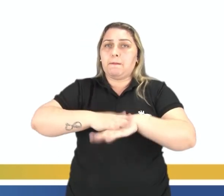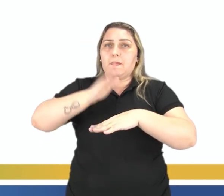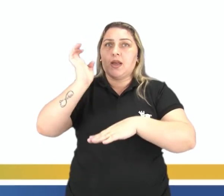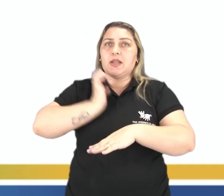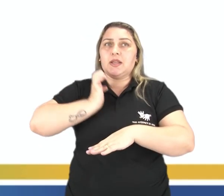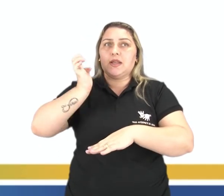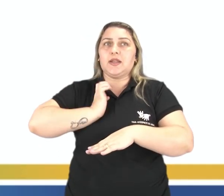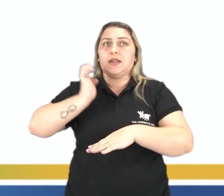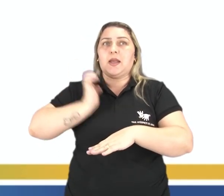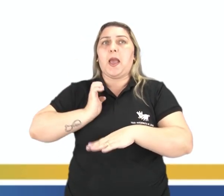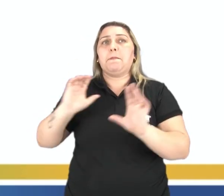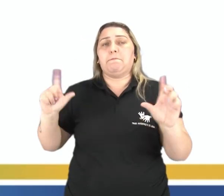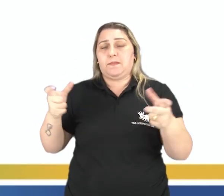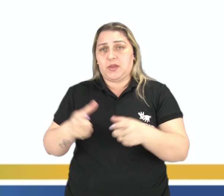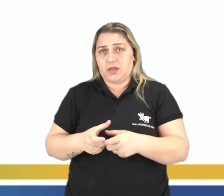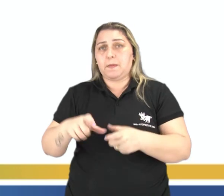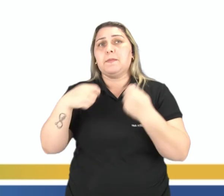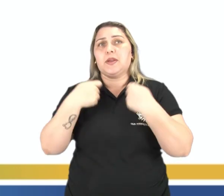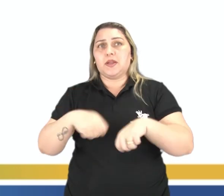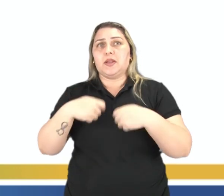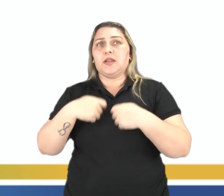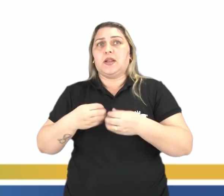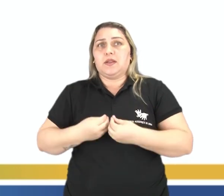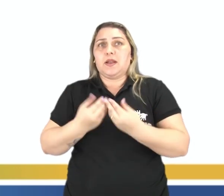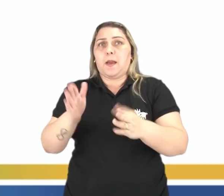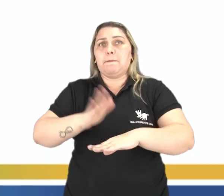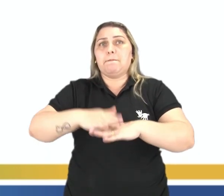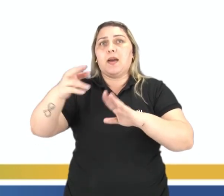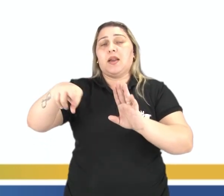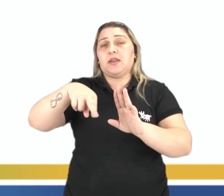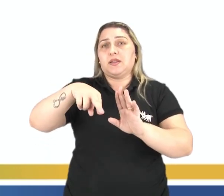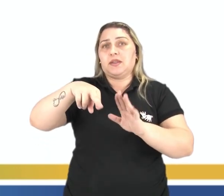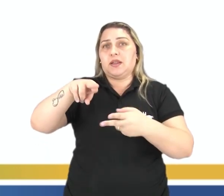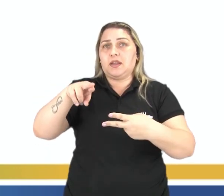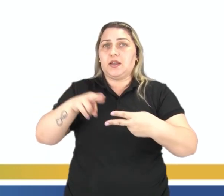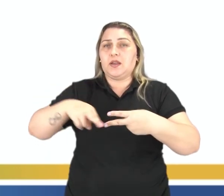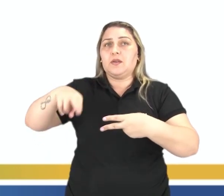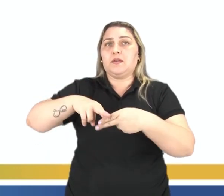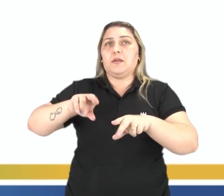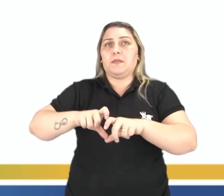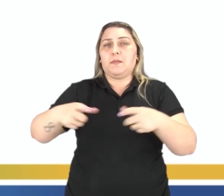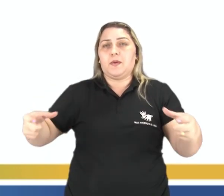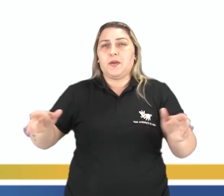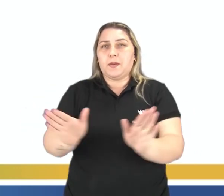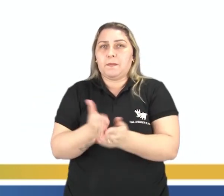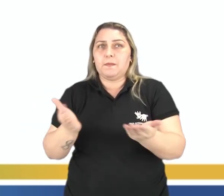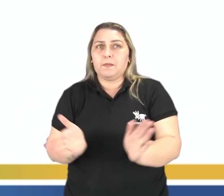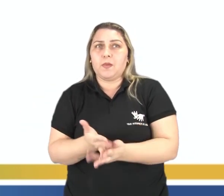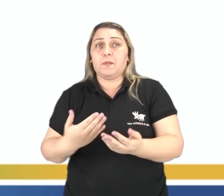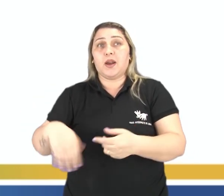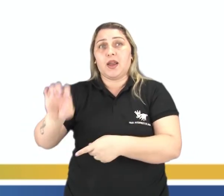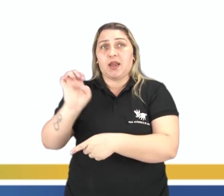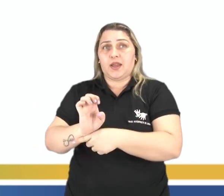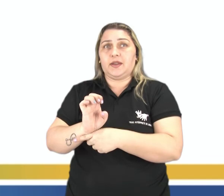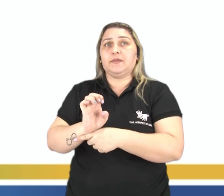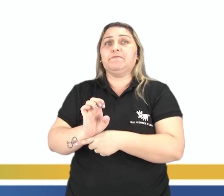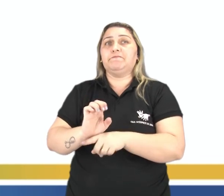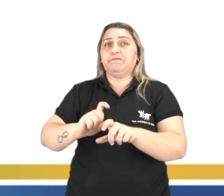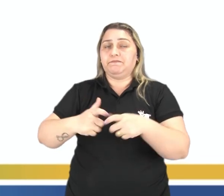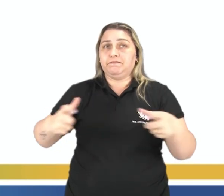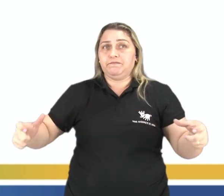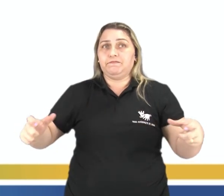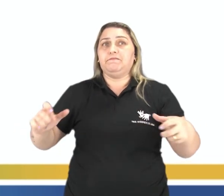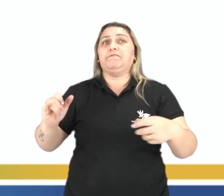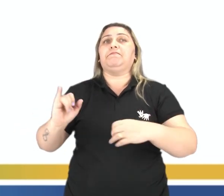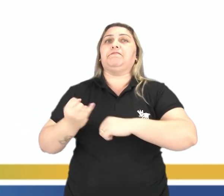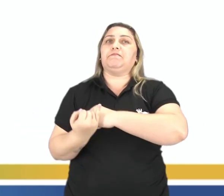mais ricas, em minoria, deveriam ceder mais recursos para a maioria pobre. Letra E, a